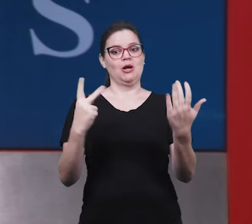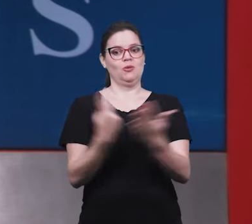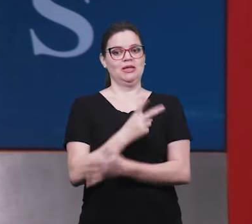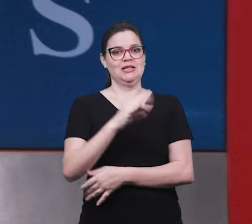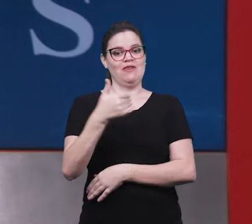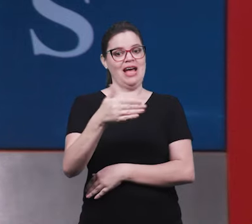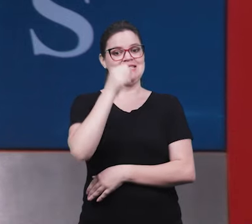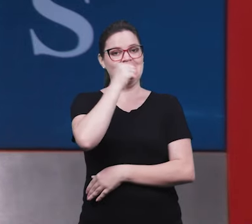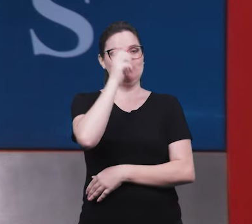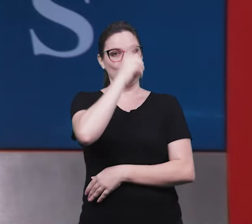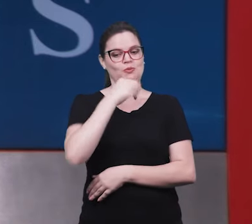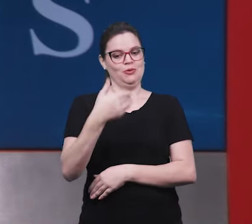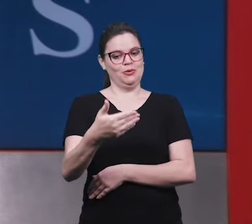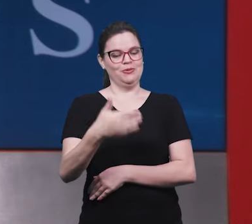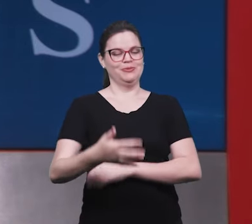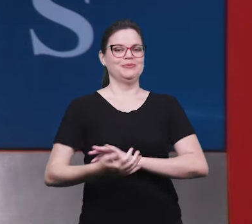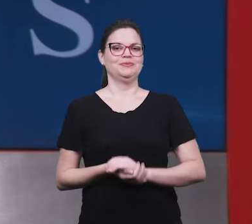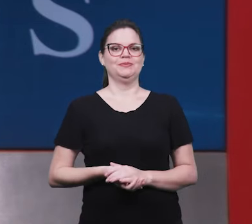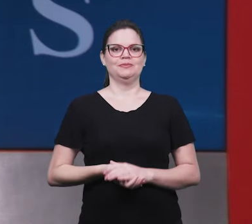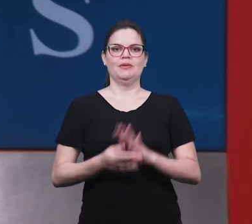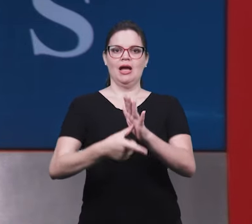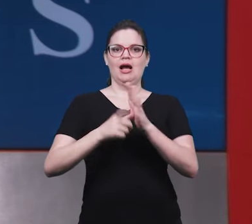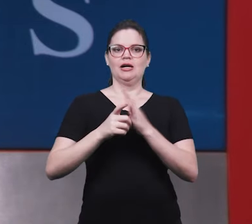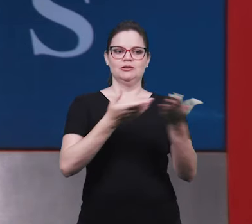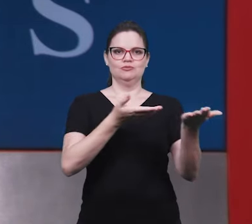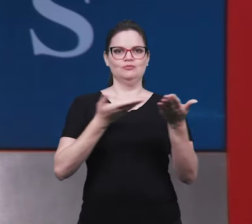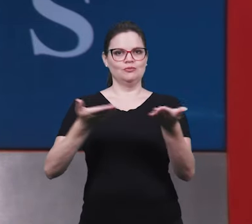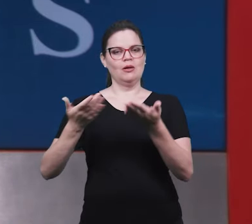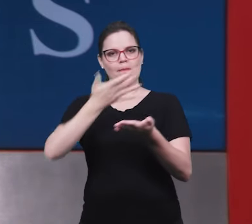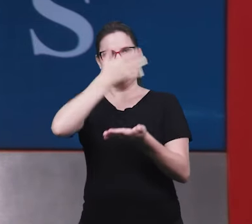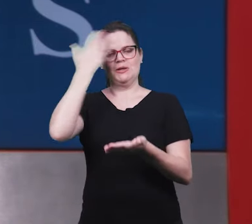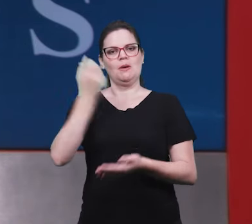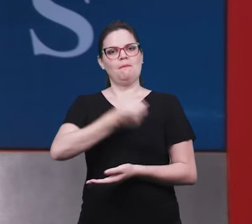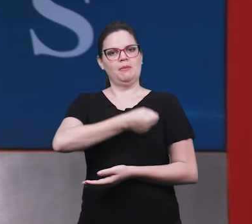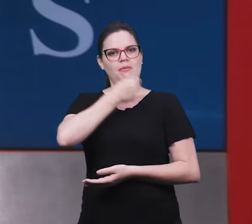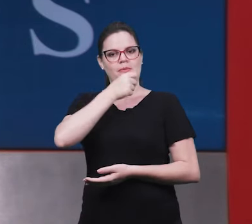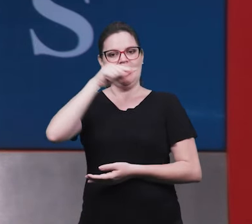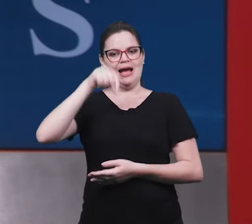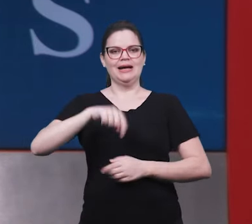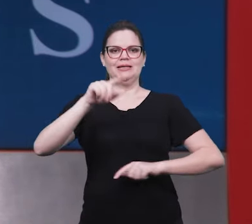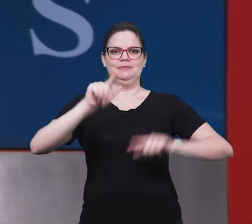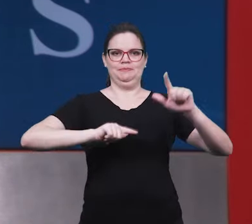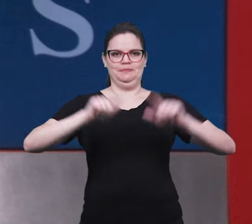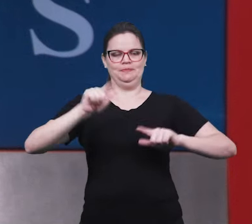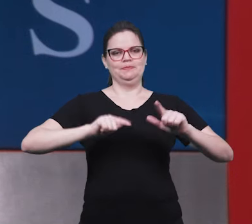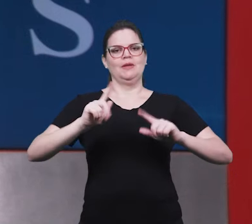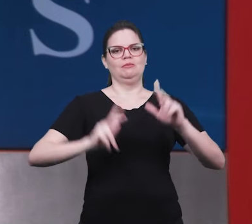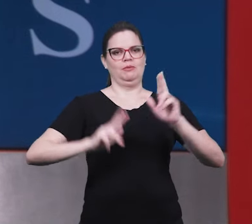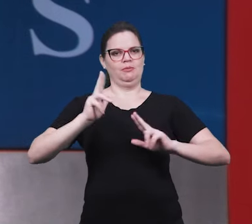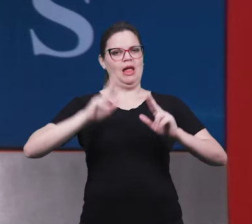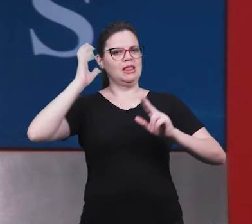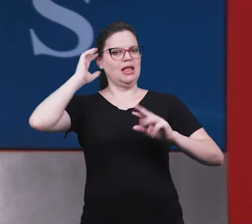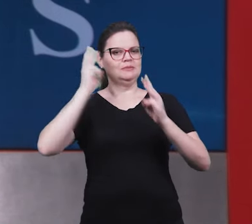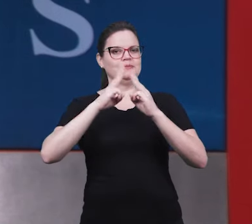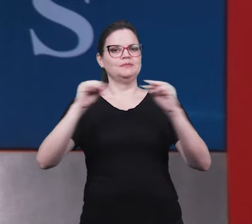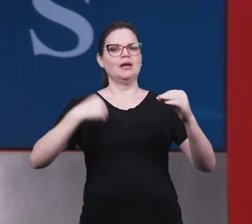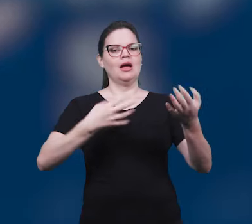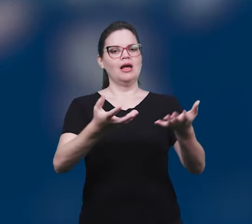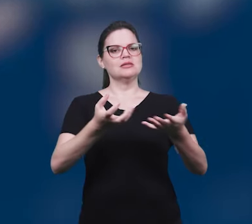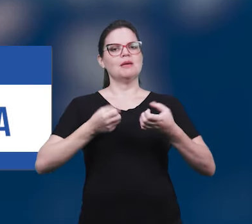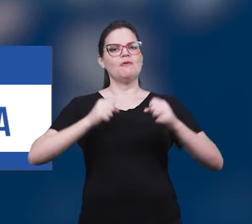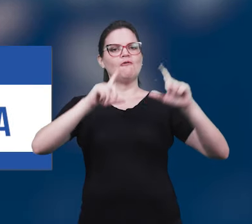semana então vamos lá antes de chamar aqui os nossos correspondentes a nossa produção a nossa produção recebeu fotos do aniversário